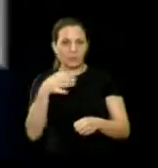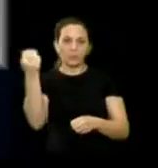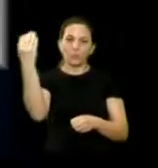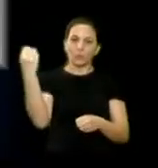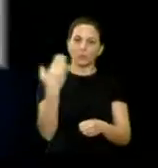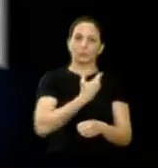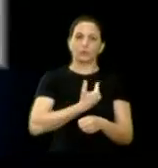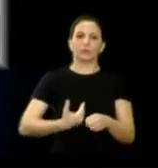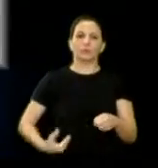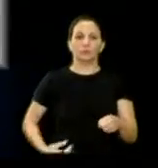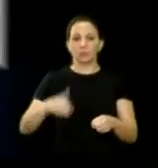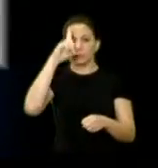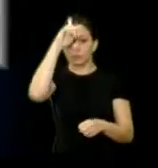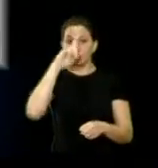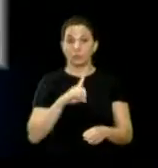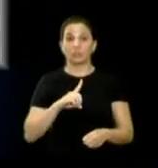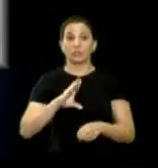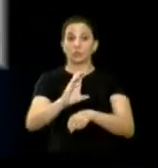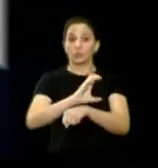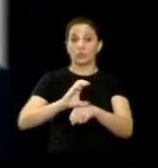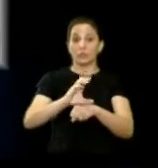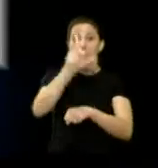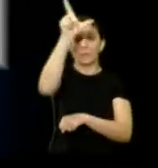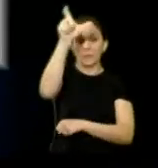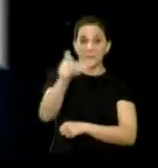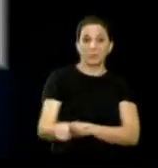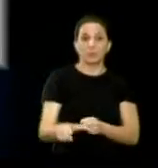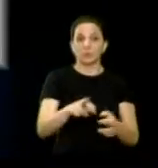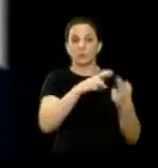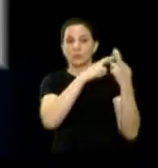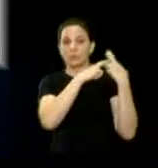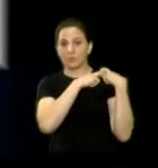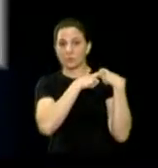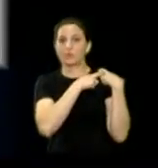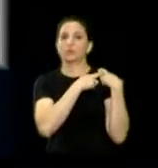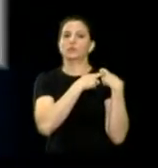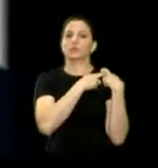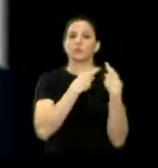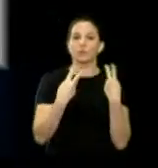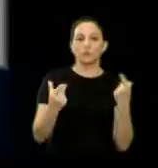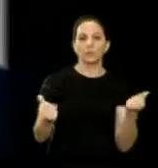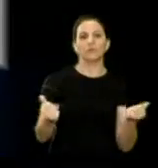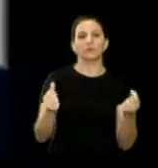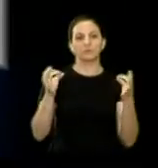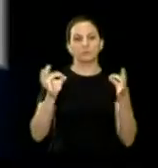constitucional das pessoas de ser prestado pelo seu responsável com qualidade eficiente, pode seguir.